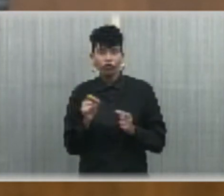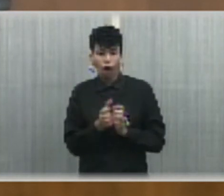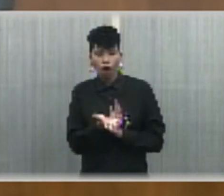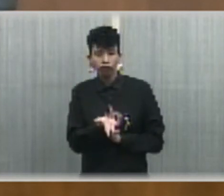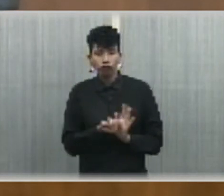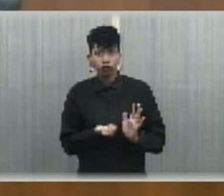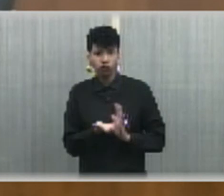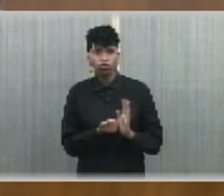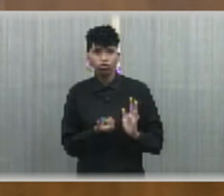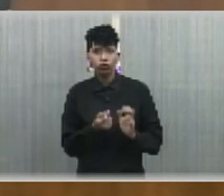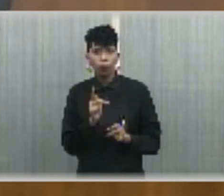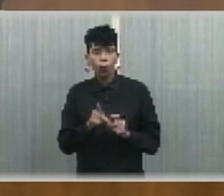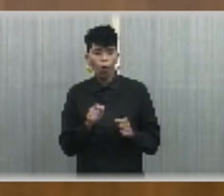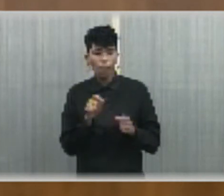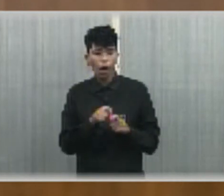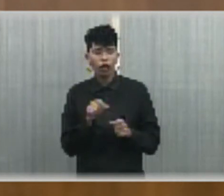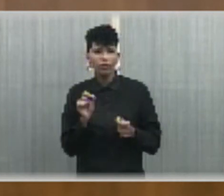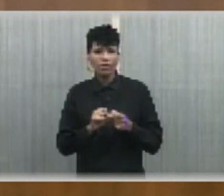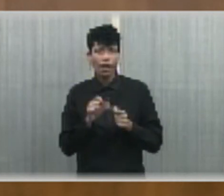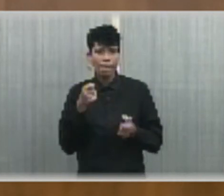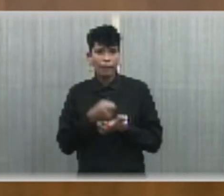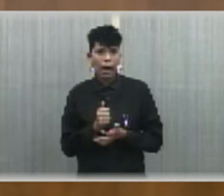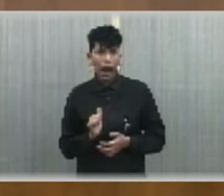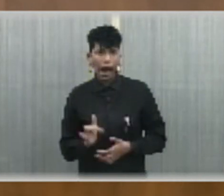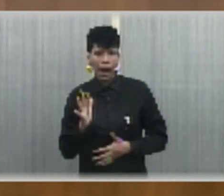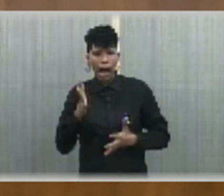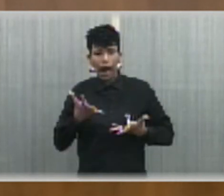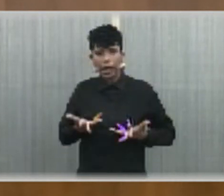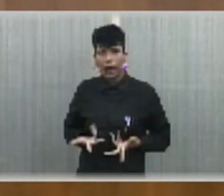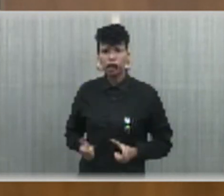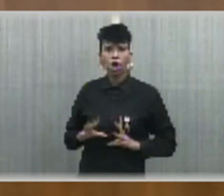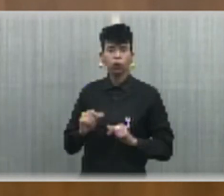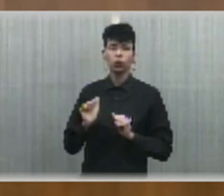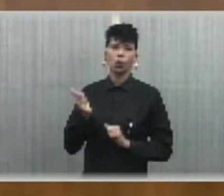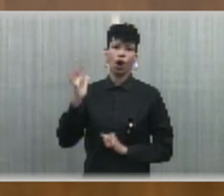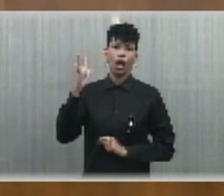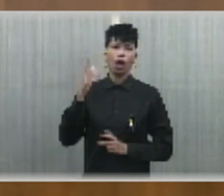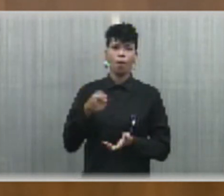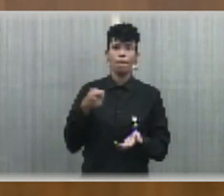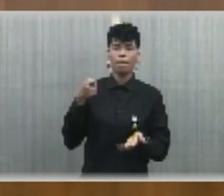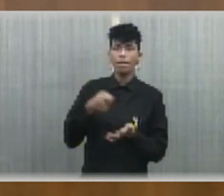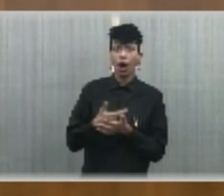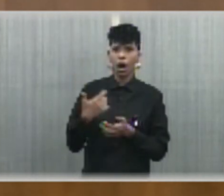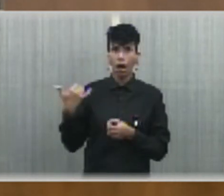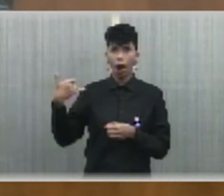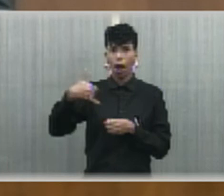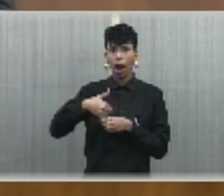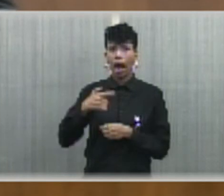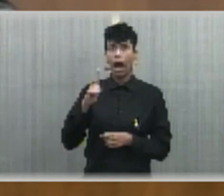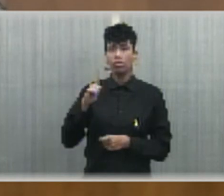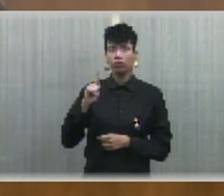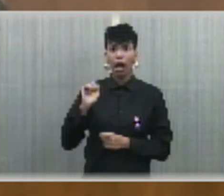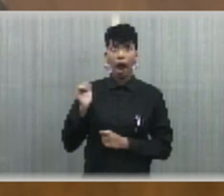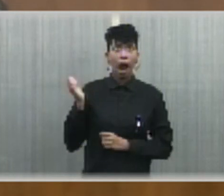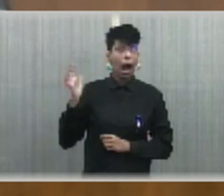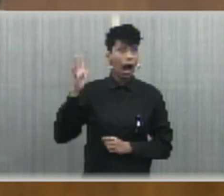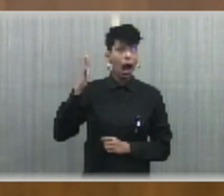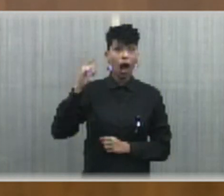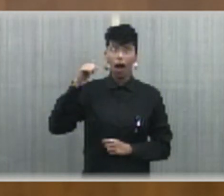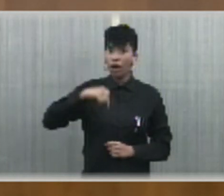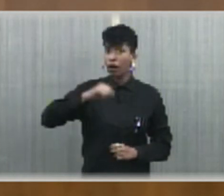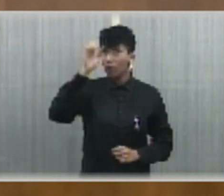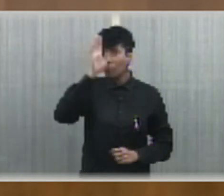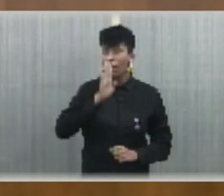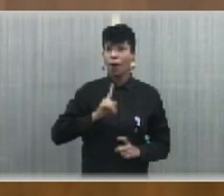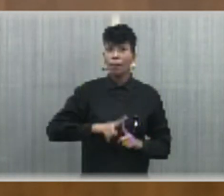consumidor. É inadmissível o Estado mais pobre da federação pagar a gasolina mais cara da federação. Mas